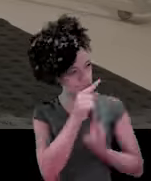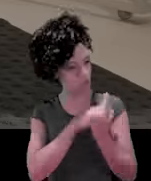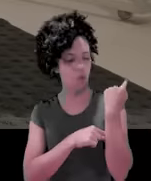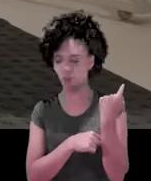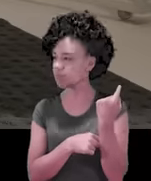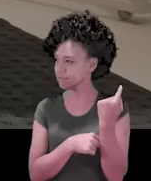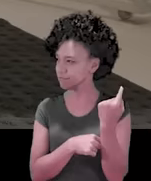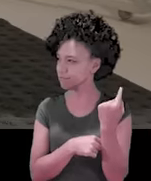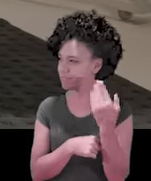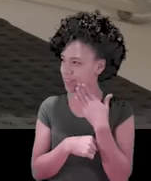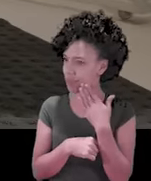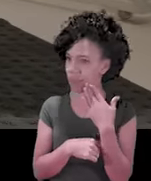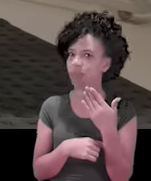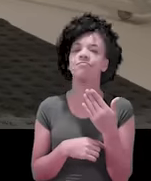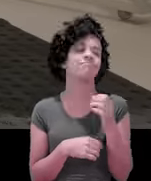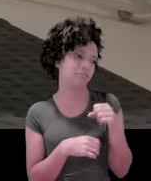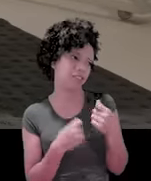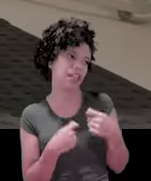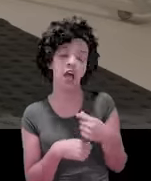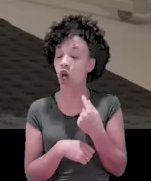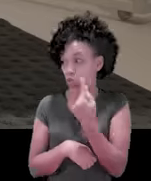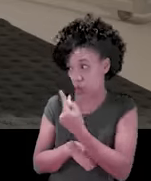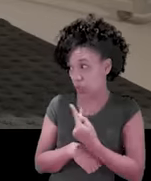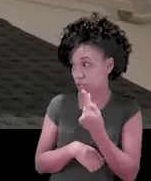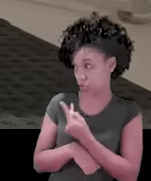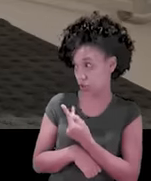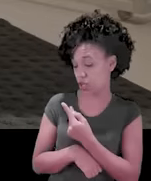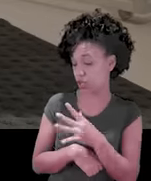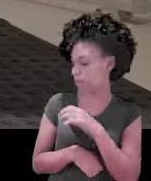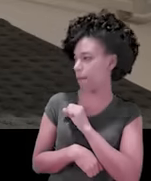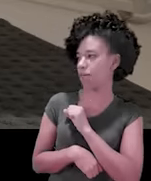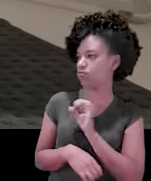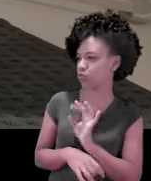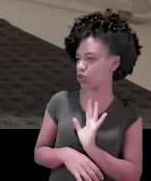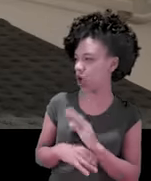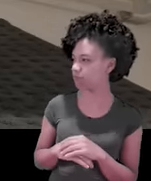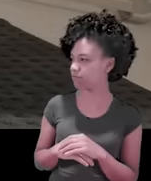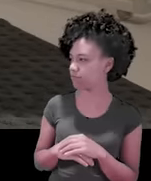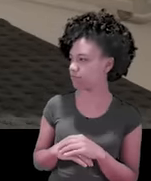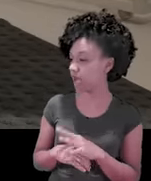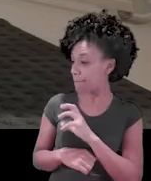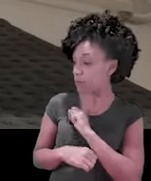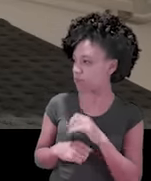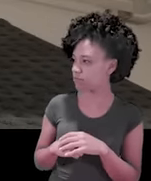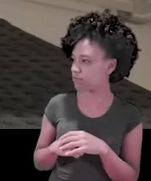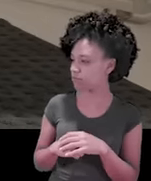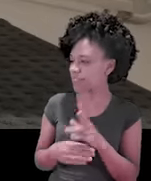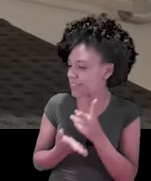que a gente a gente isso parece que você falou durante duas horas aqui sobre amor só isso que você falou